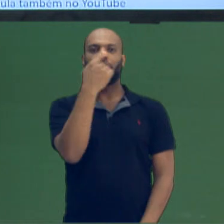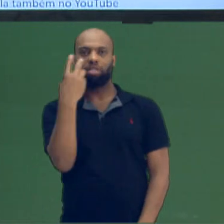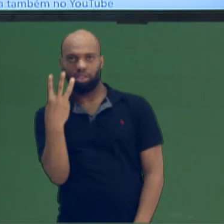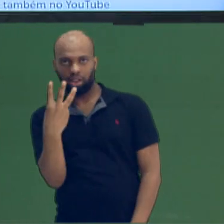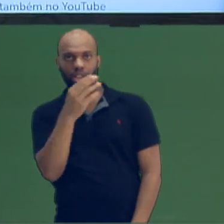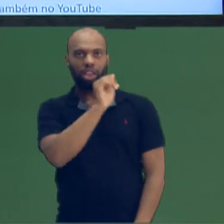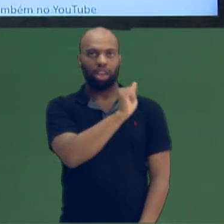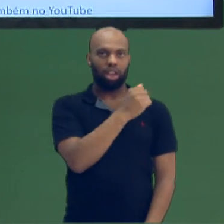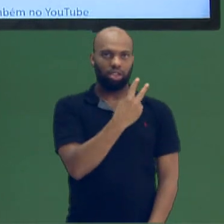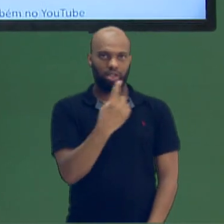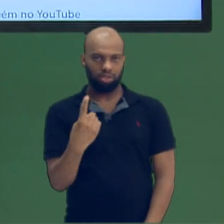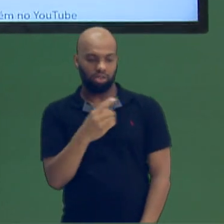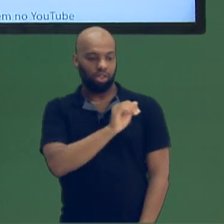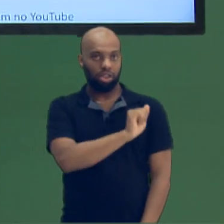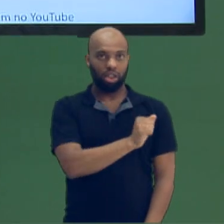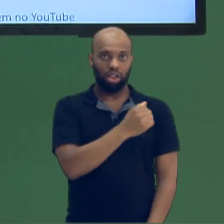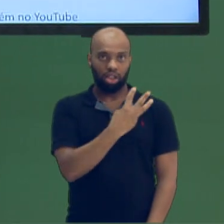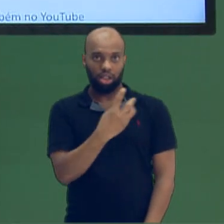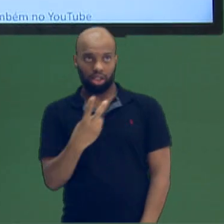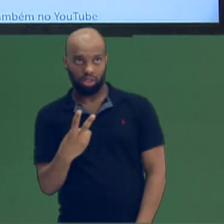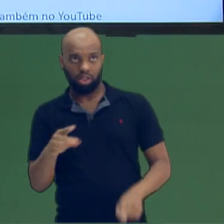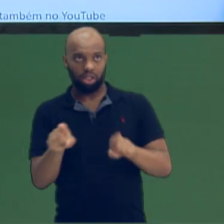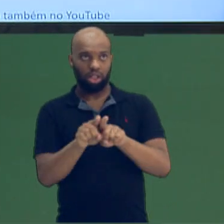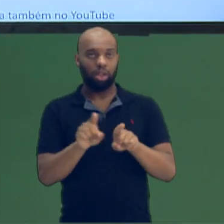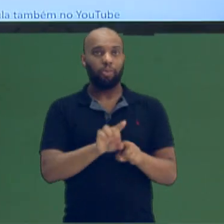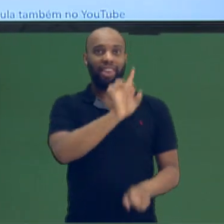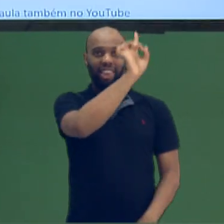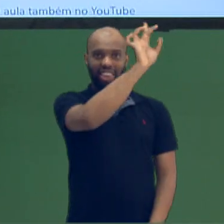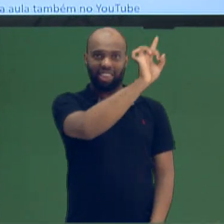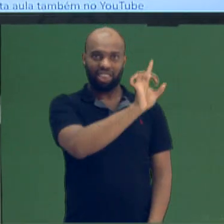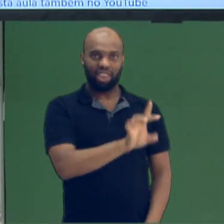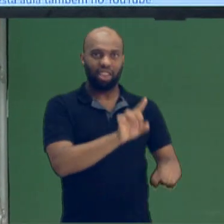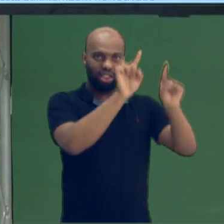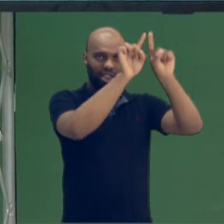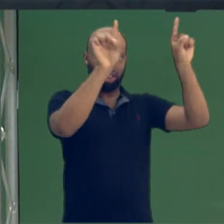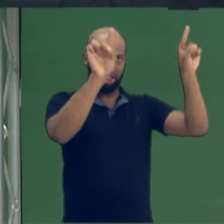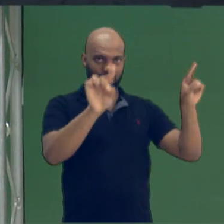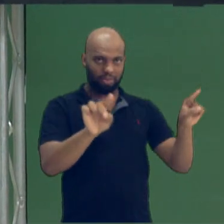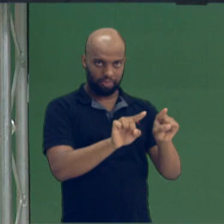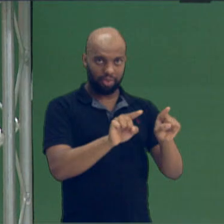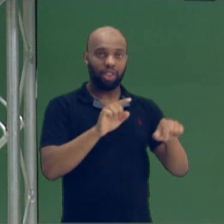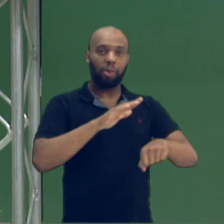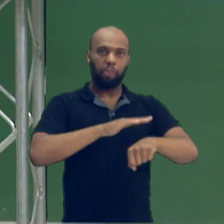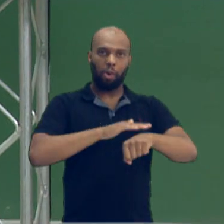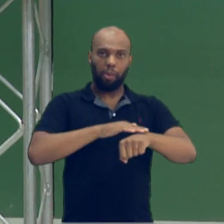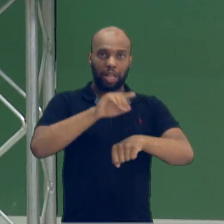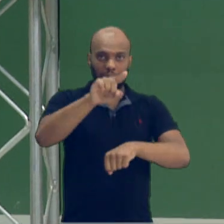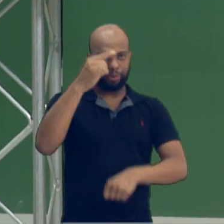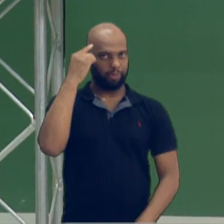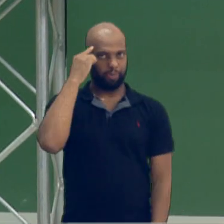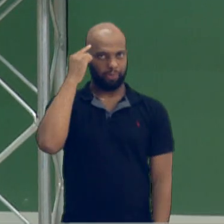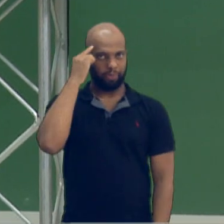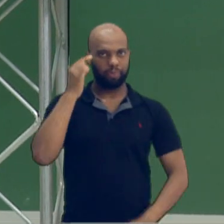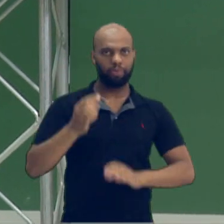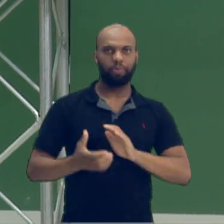A13, A21 e A32 em cada uma das matrizes. Tempinho para vocês pensarem.